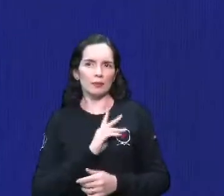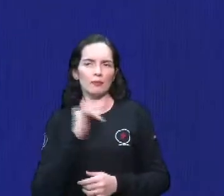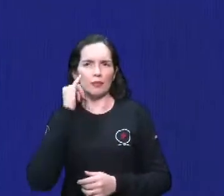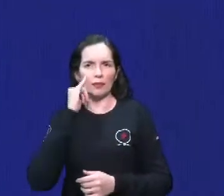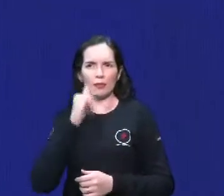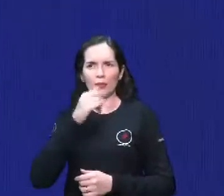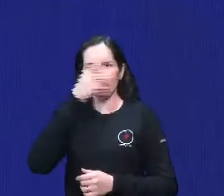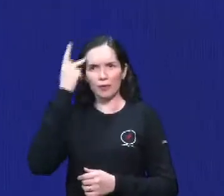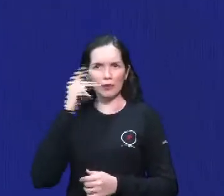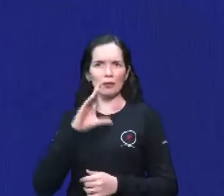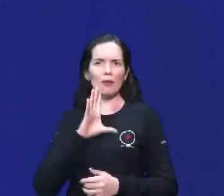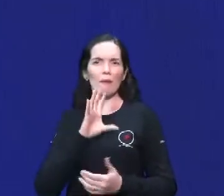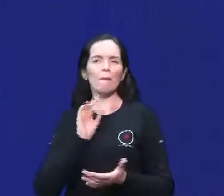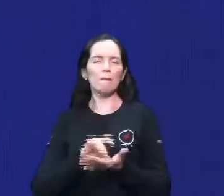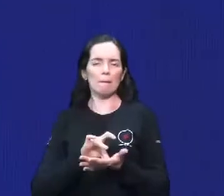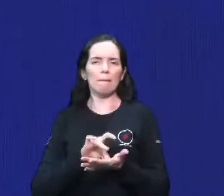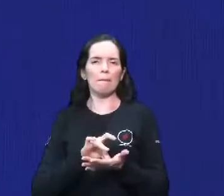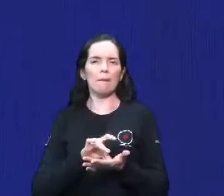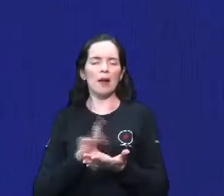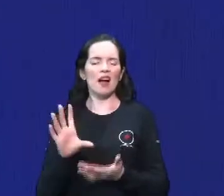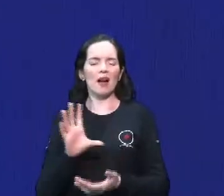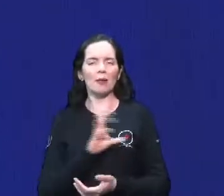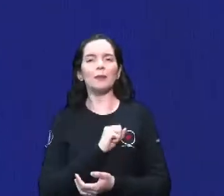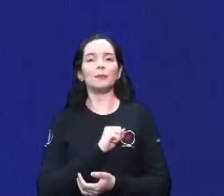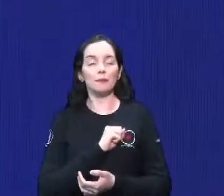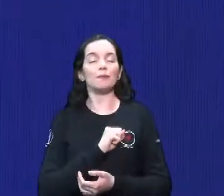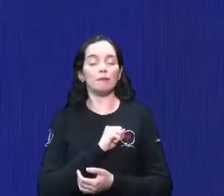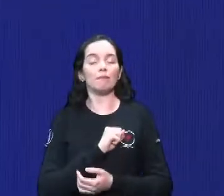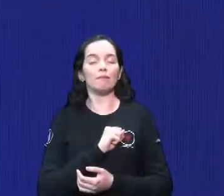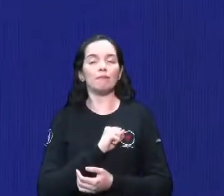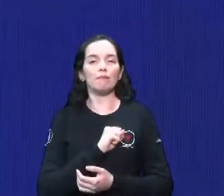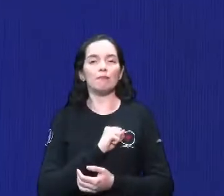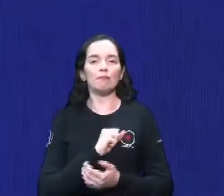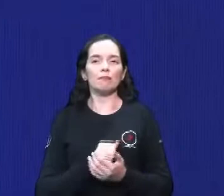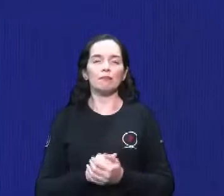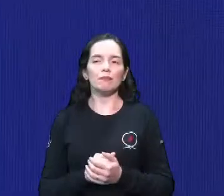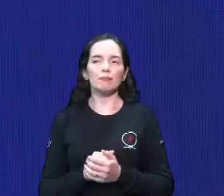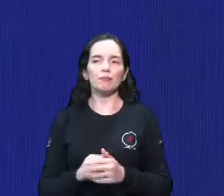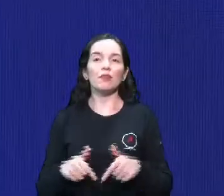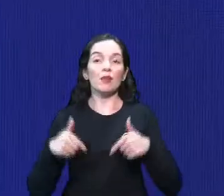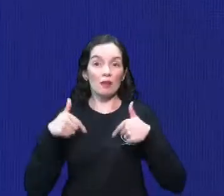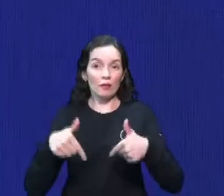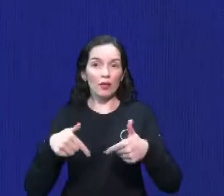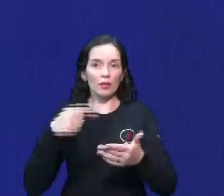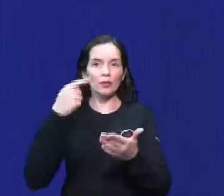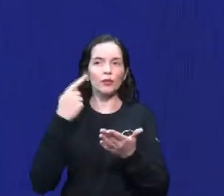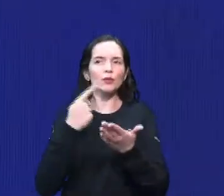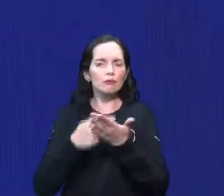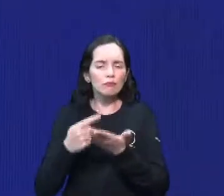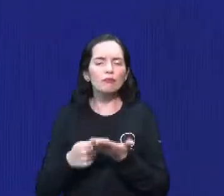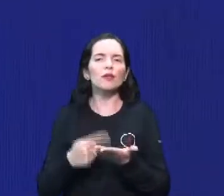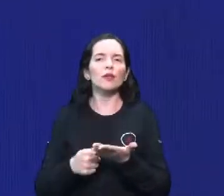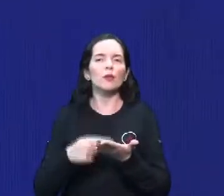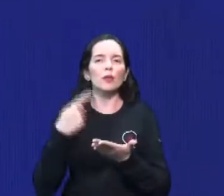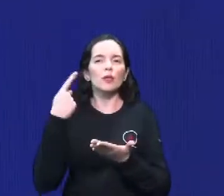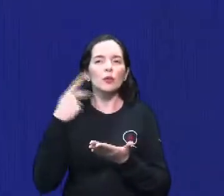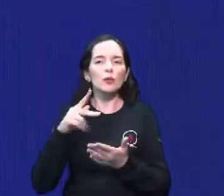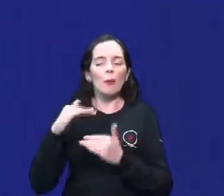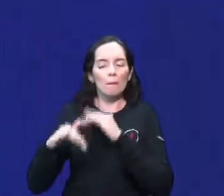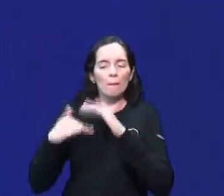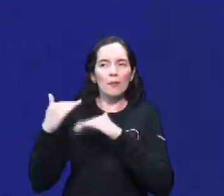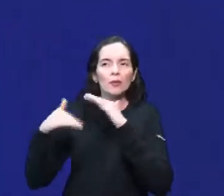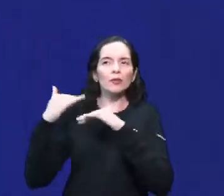na verdade. Amado, acima de tudo faço votos por tua prosperidade e